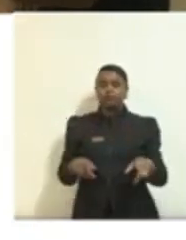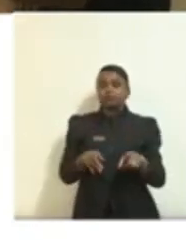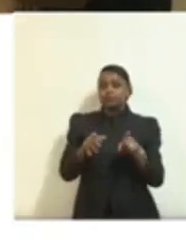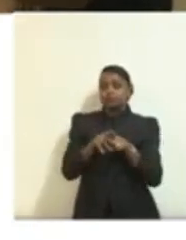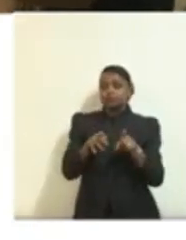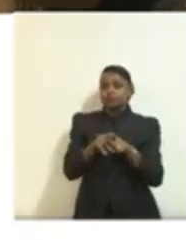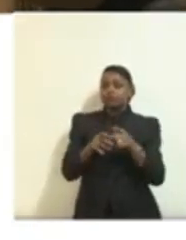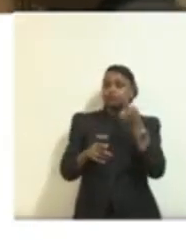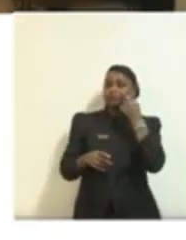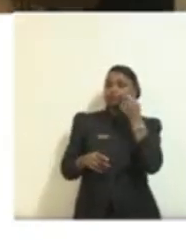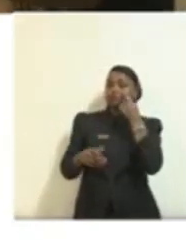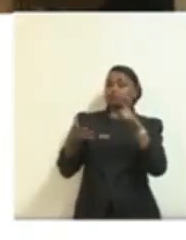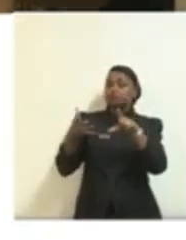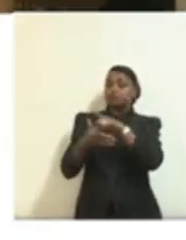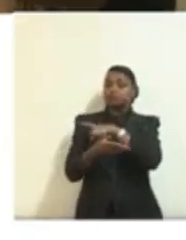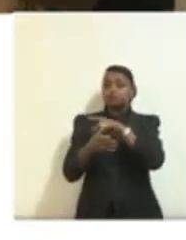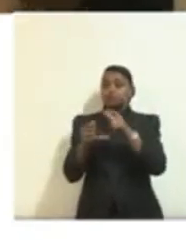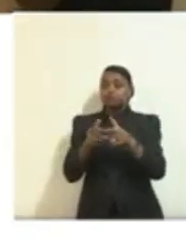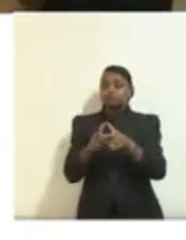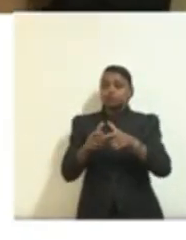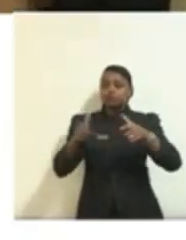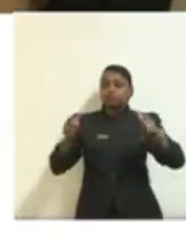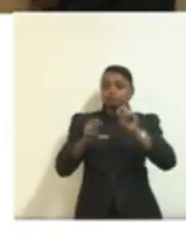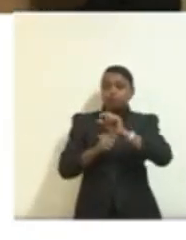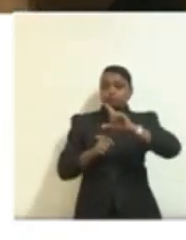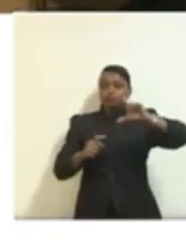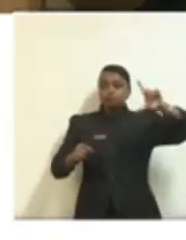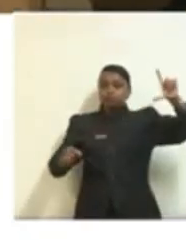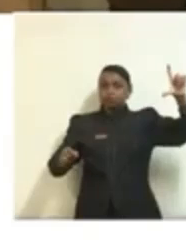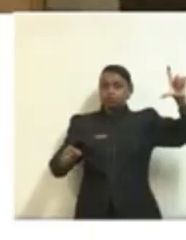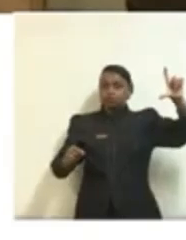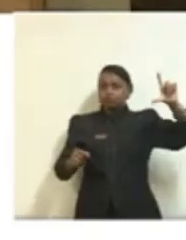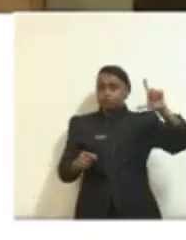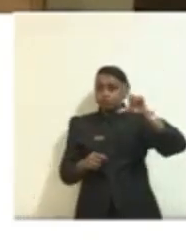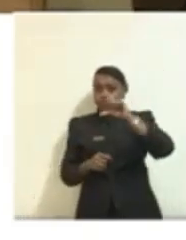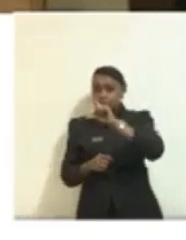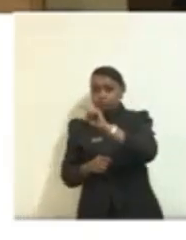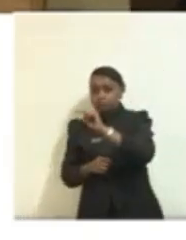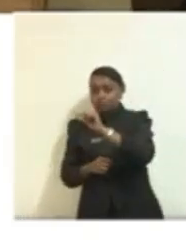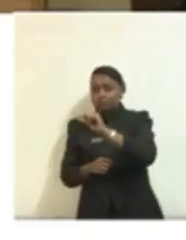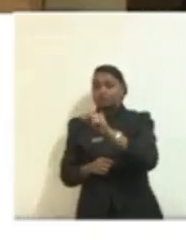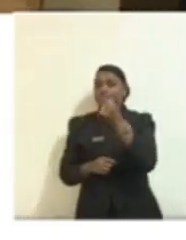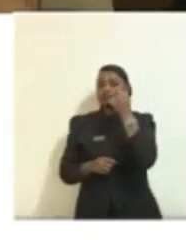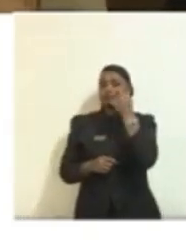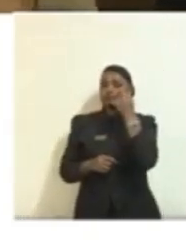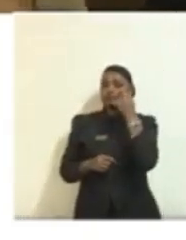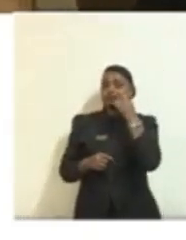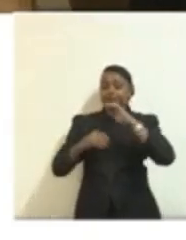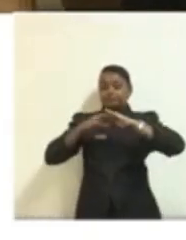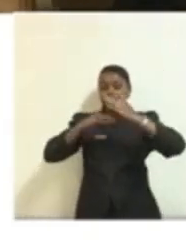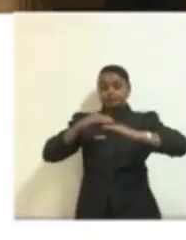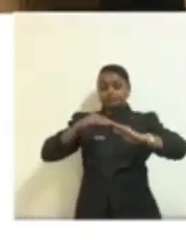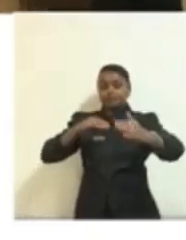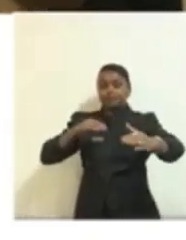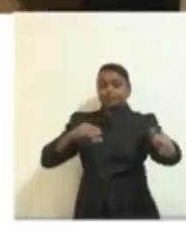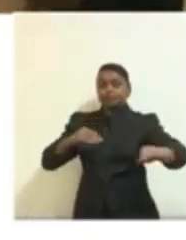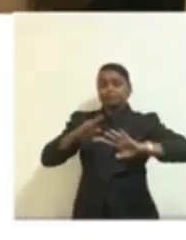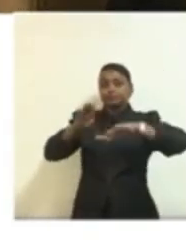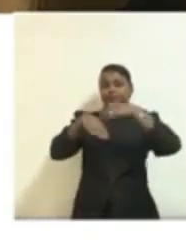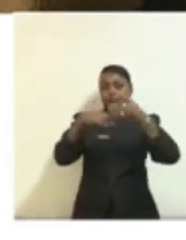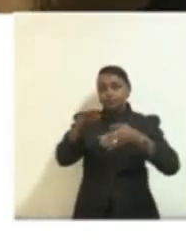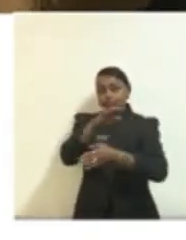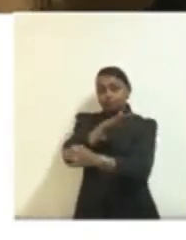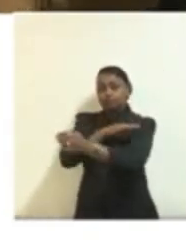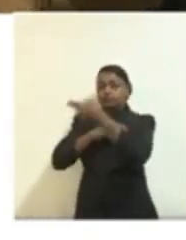Avaliando isso numa escala mais ampla, no Pampa estendido, ou seja, saindo apenas do Pampa brasileiro e entrando no Uruguai e